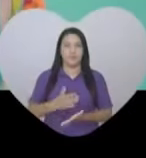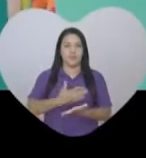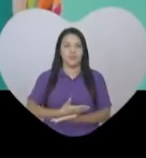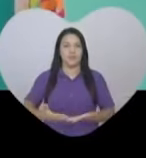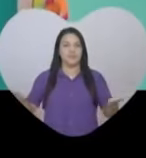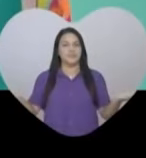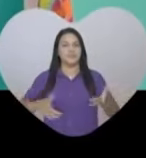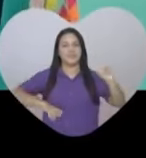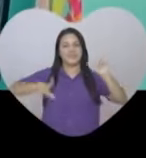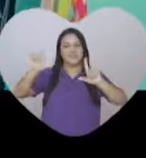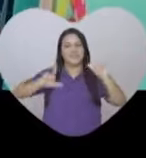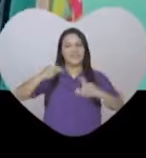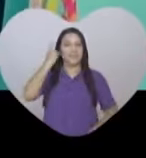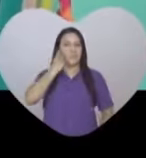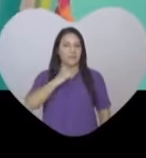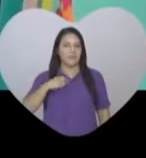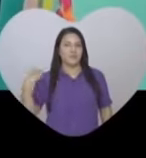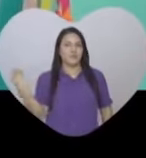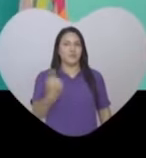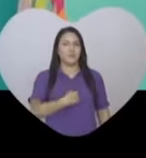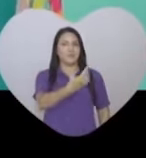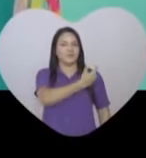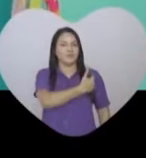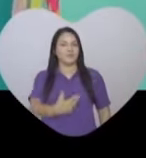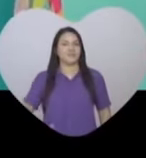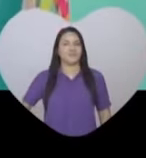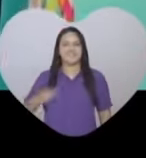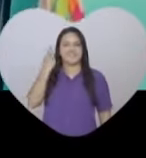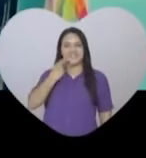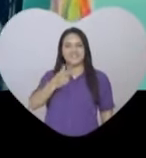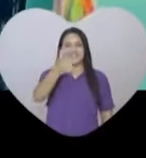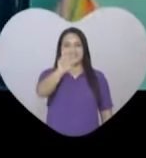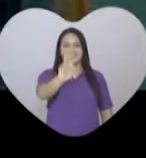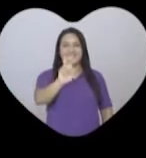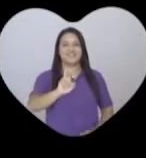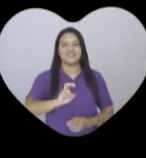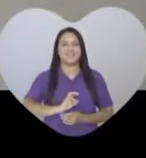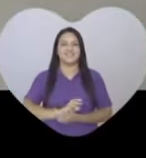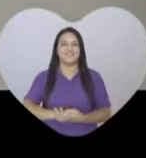Começa agora o programa de Paulo, nosso governador. É Paulão, é 15.